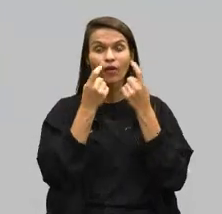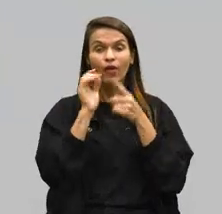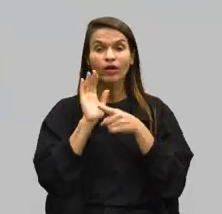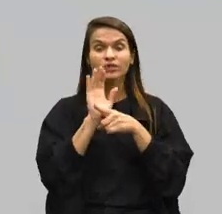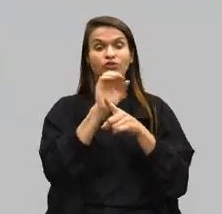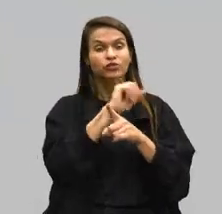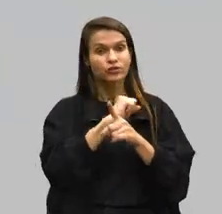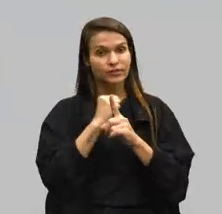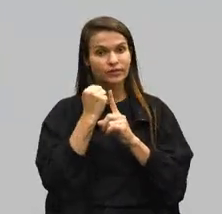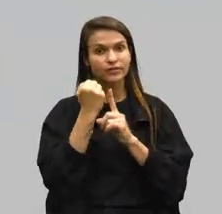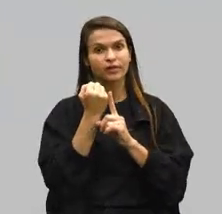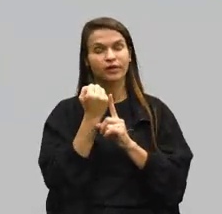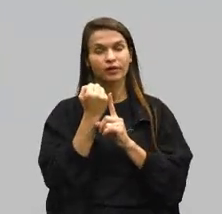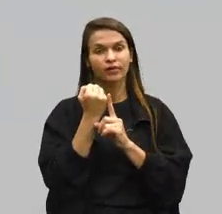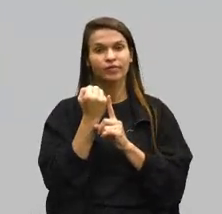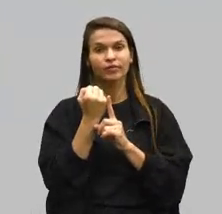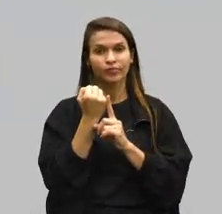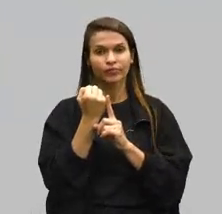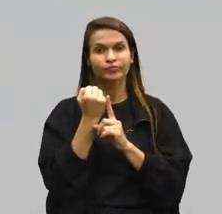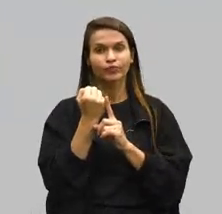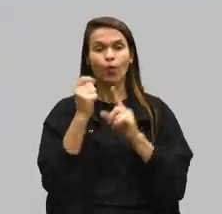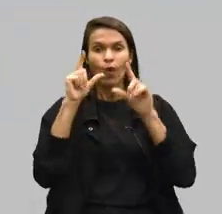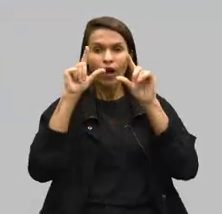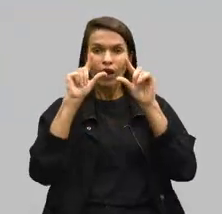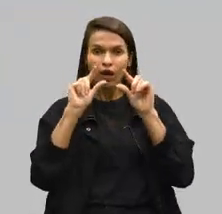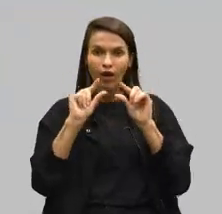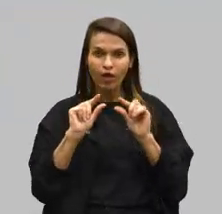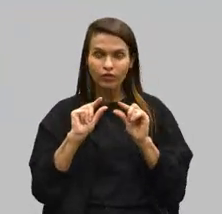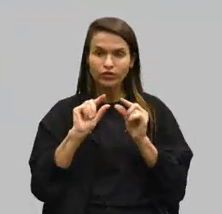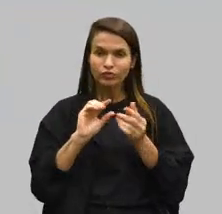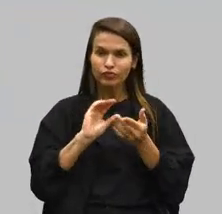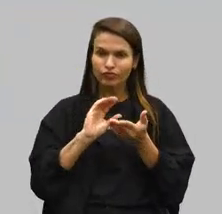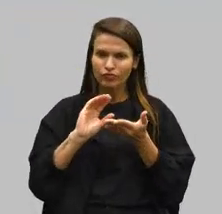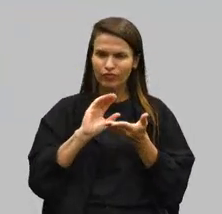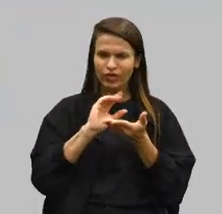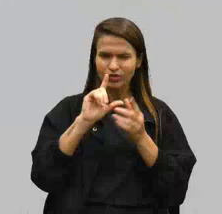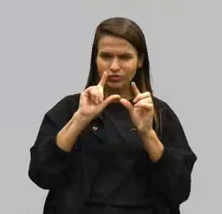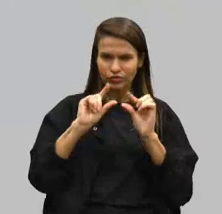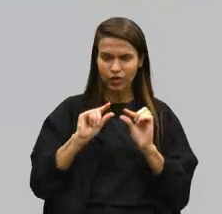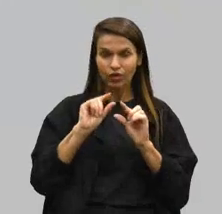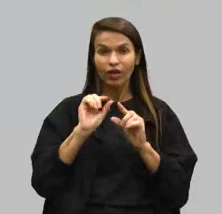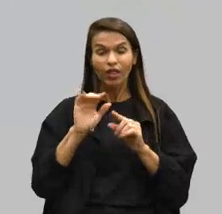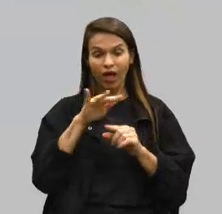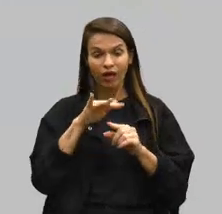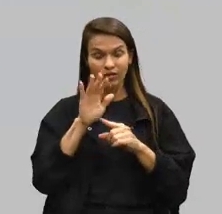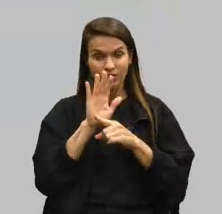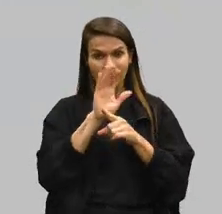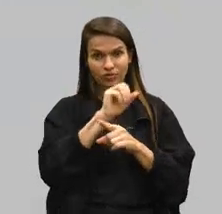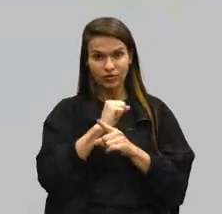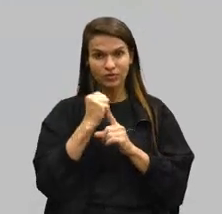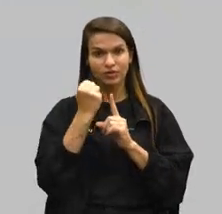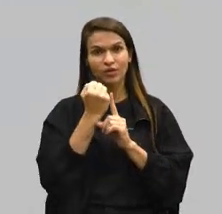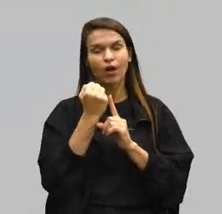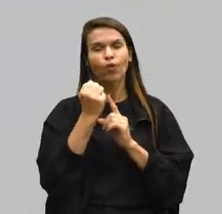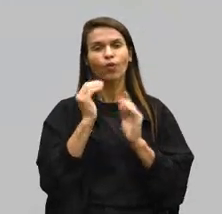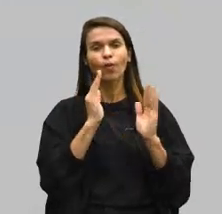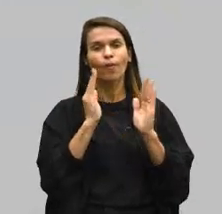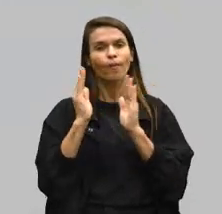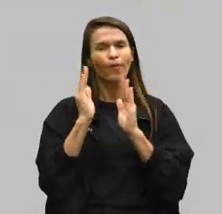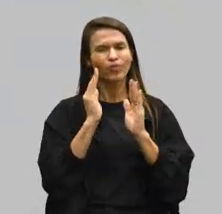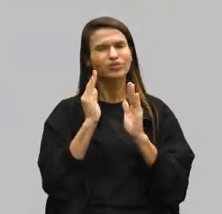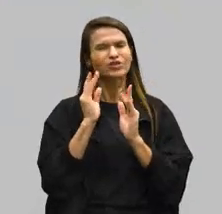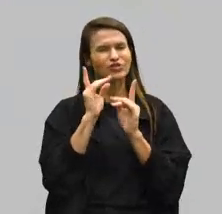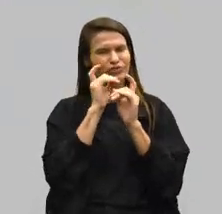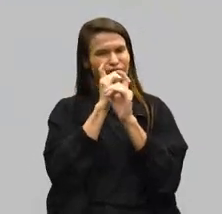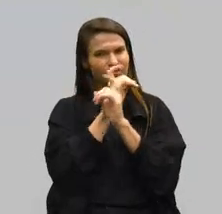social com a redução dos investimentos na assistência social eh num momento muito duro